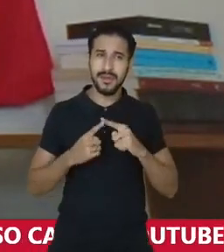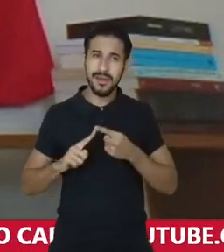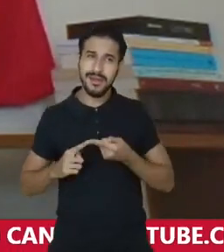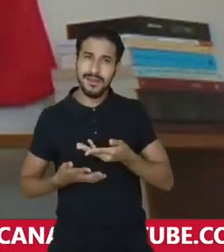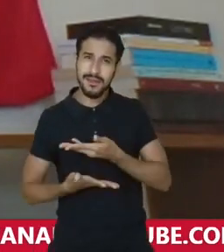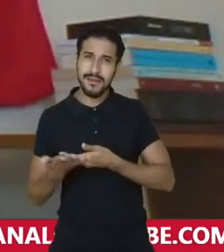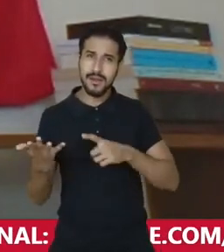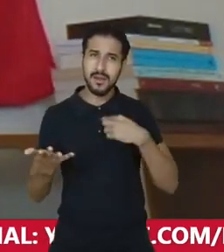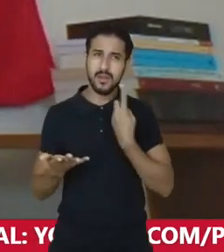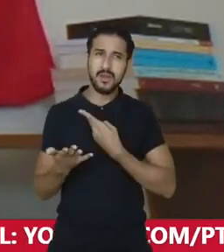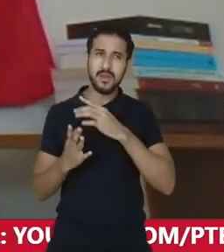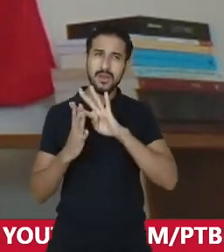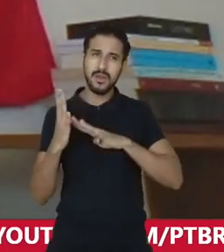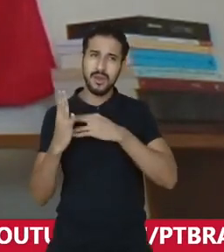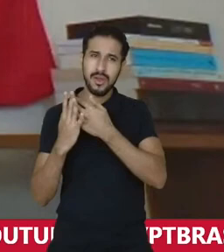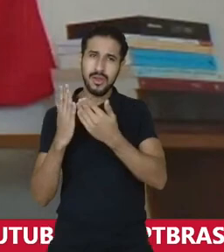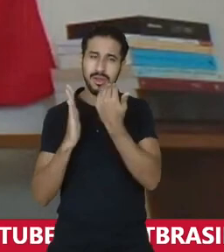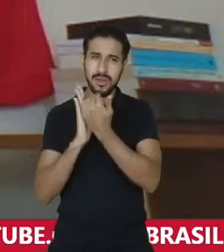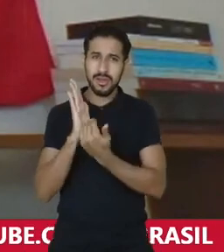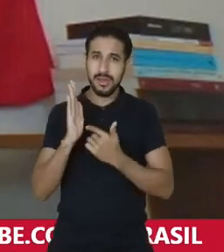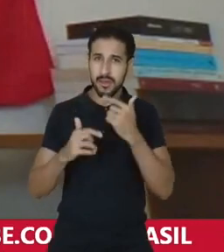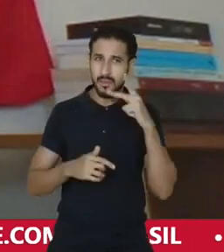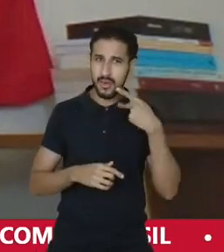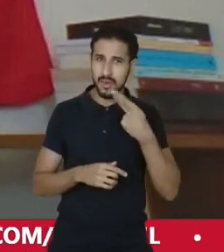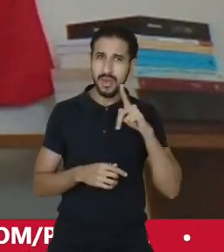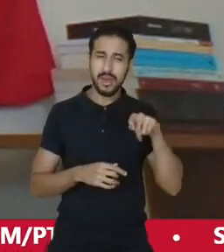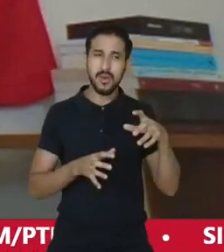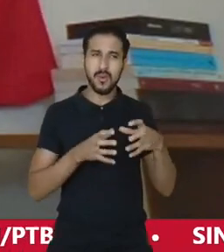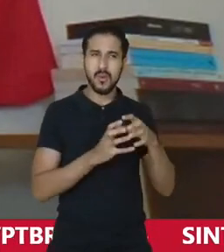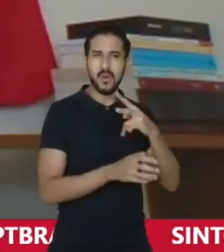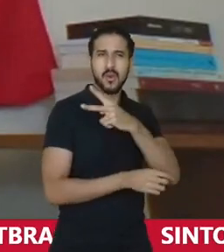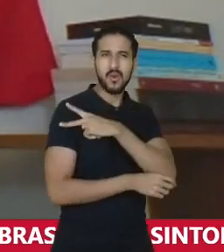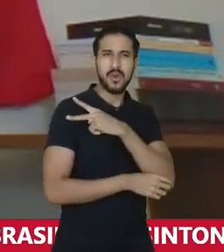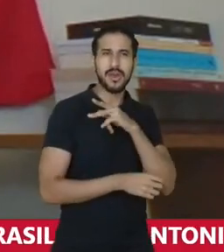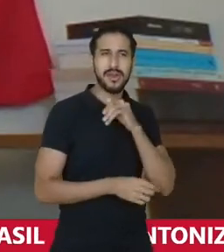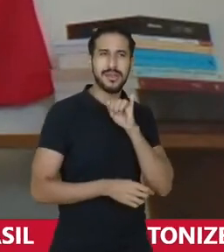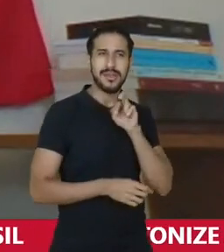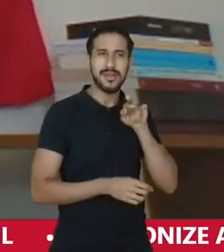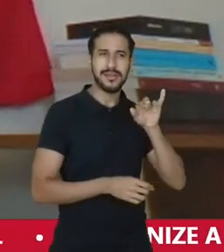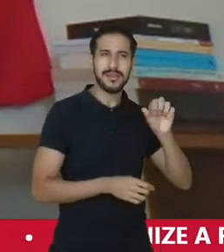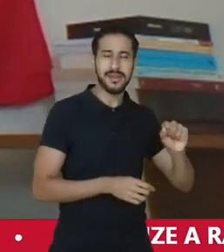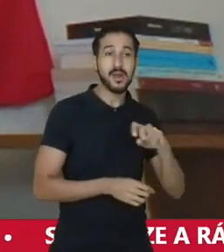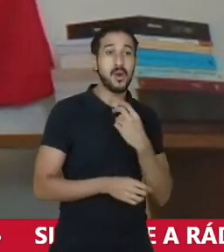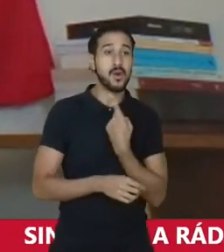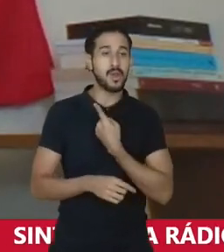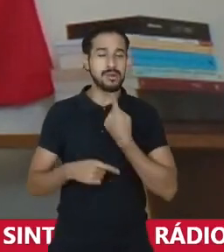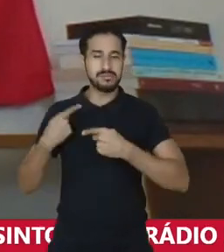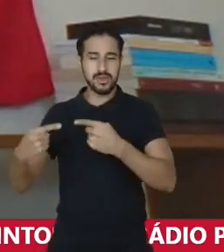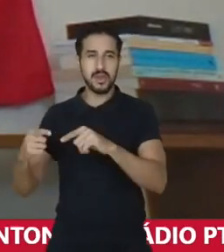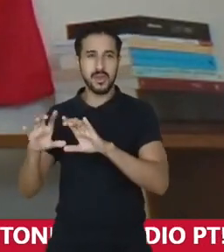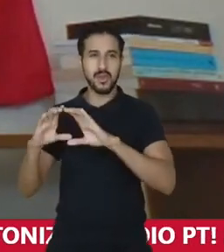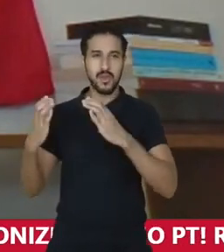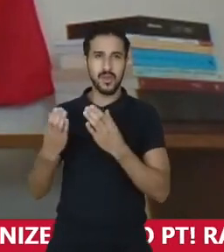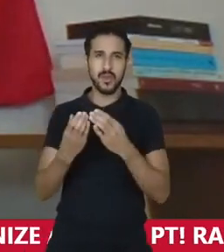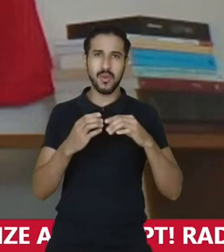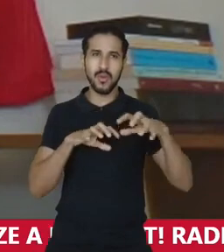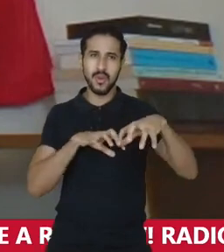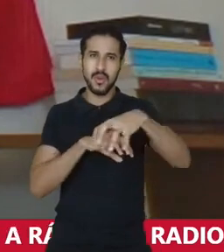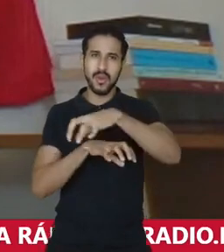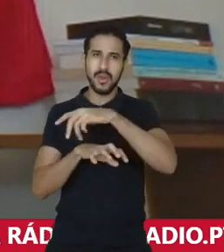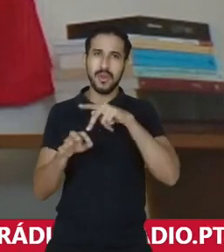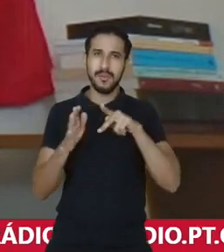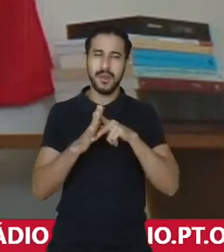negociando as nossas agendas políticas? São com os donos das hidrelétricas ou nós estamos discutindo com as comunidades afetadas